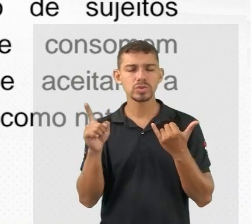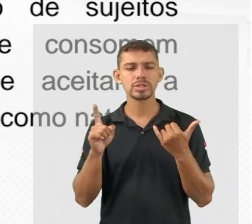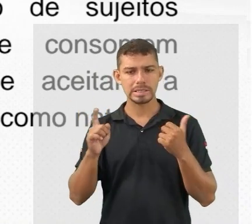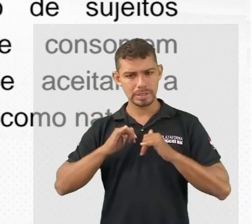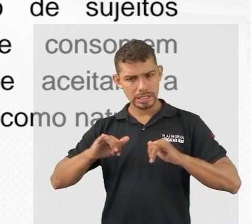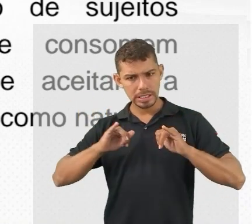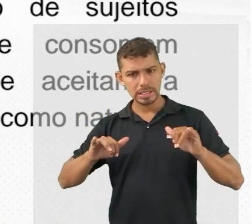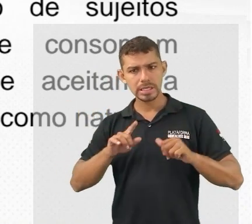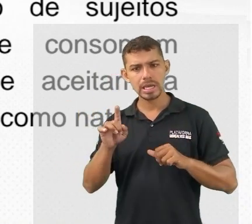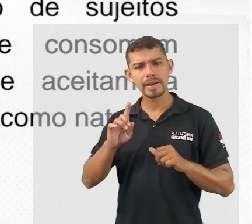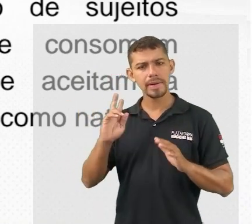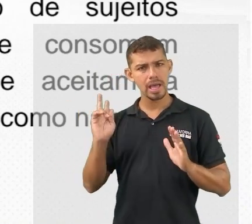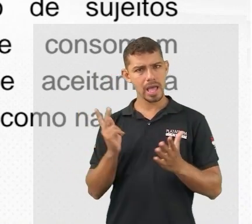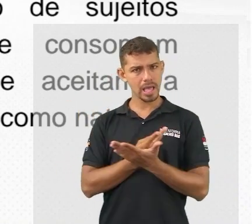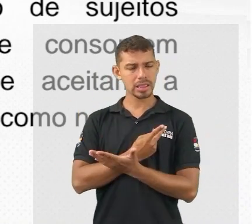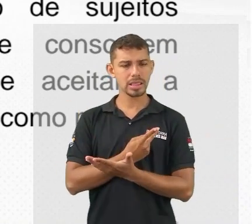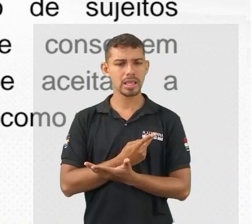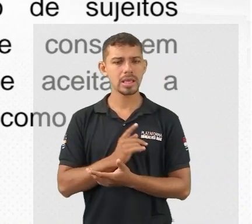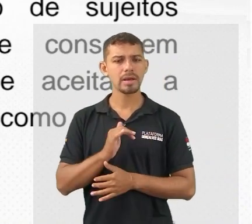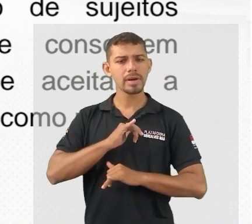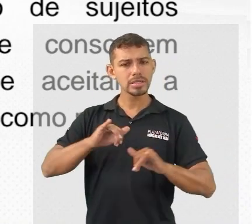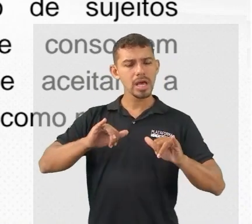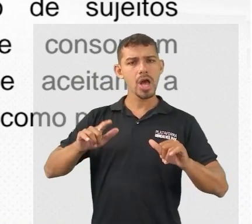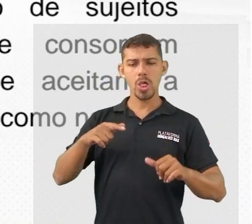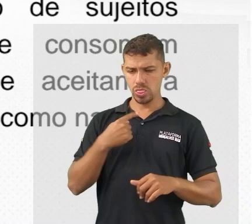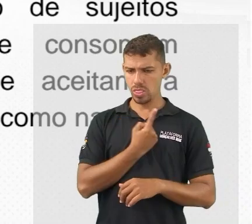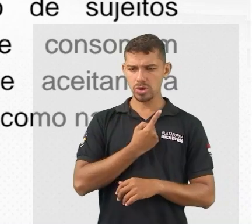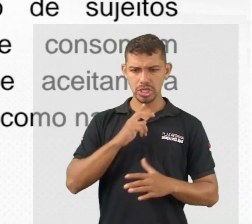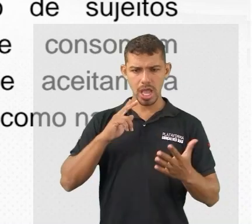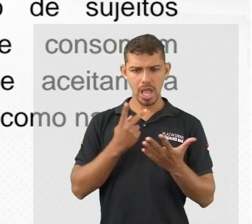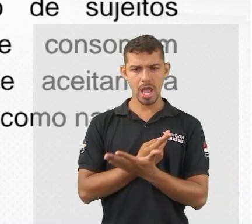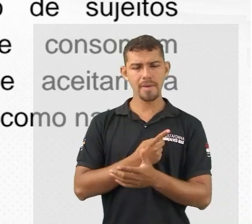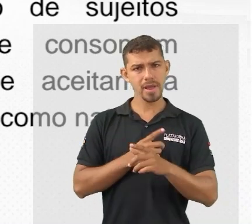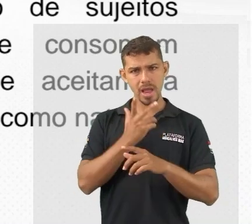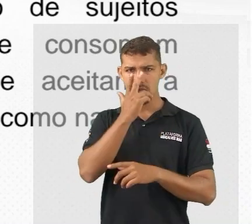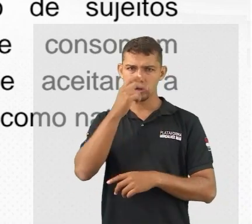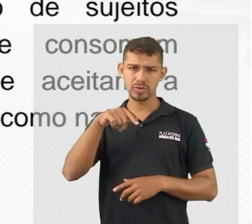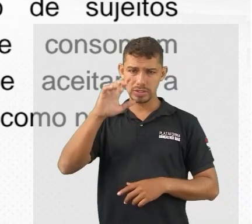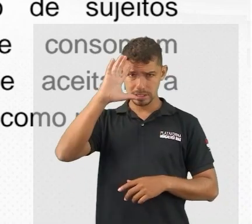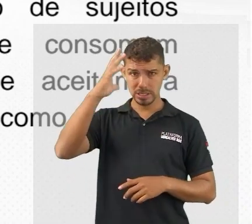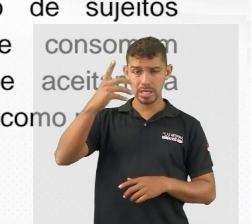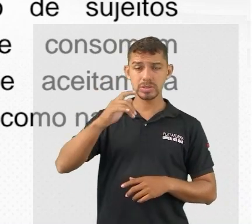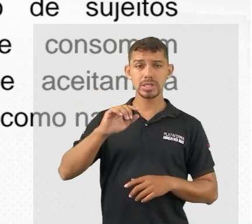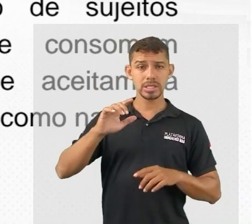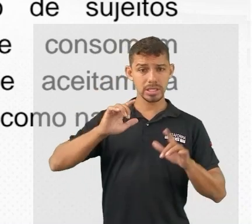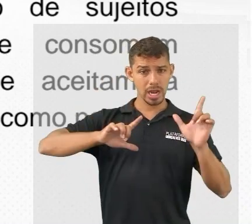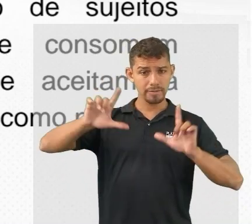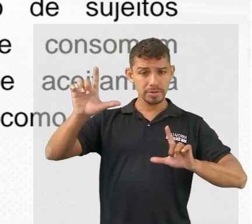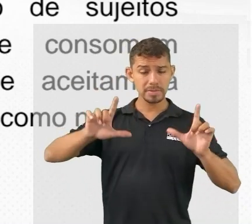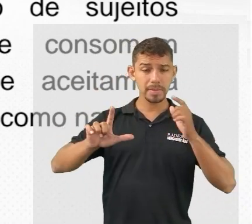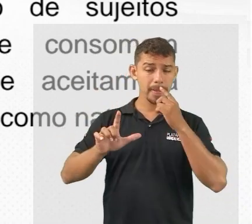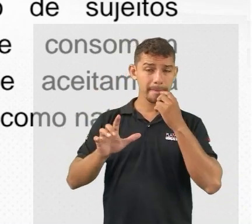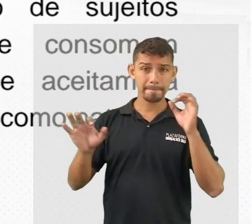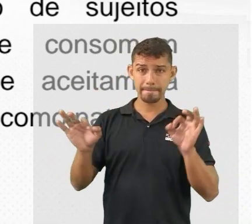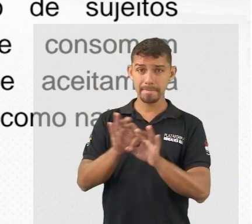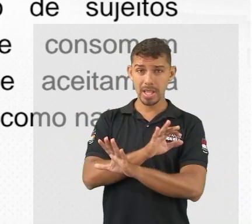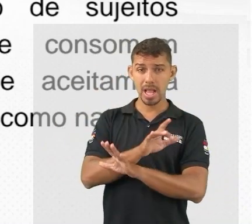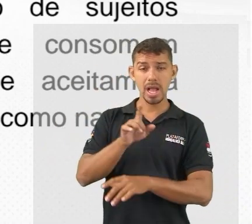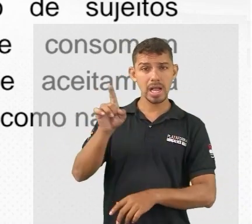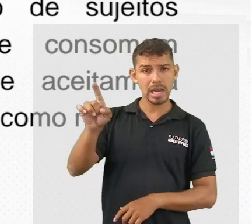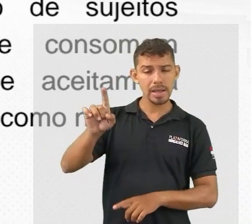emitir uma errata, né? Para dizer que, olha, nós erramos. Eu acho que vocês já viram isso acontecer na TV, né? Quando acaba a